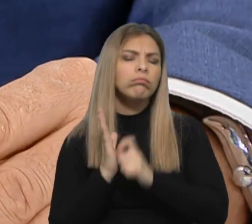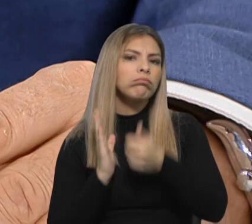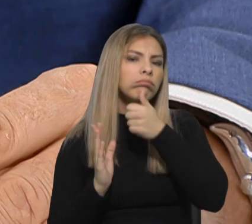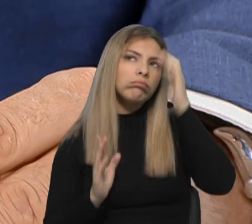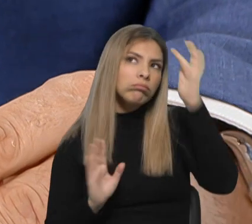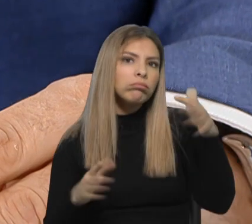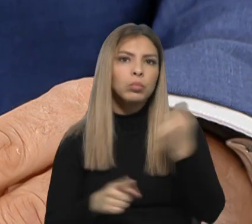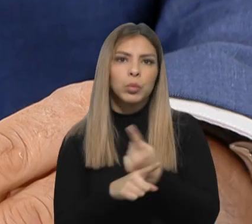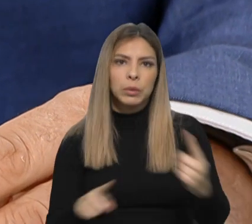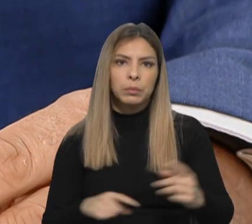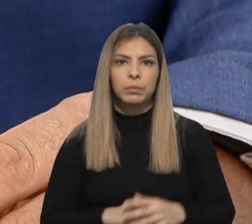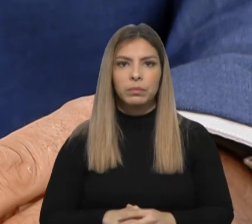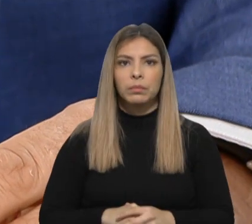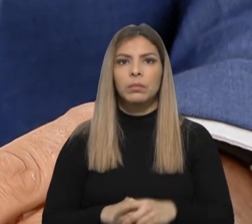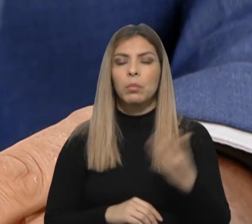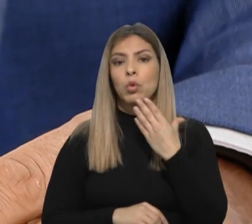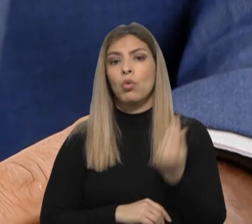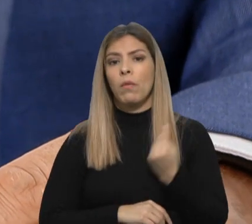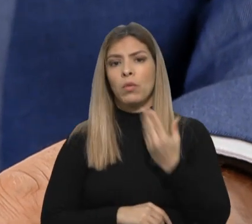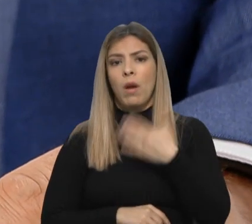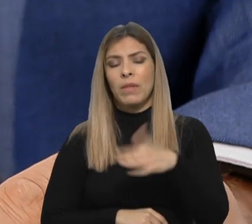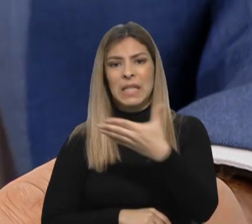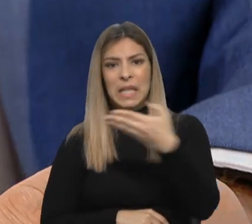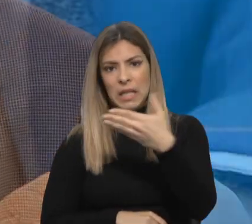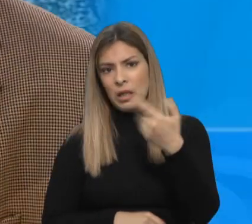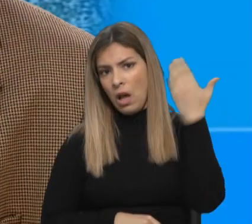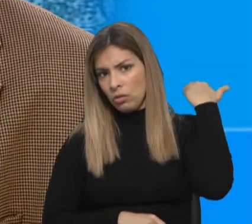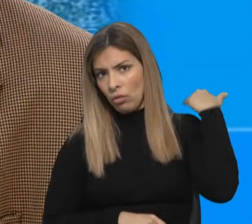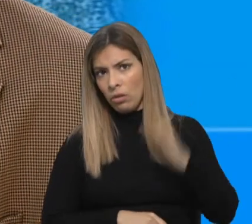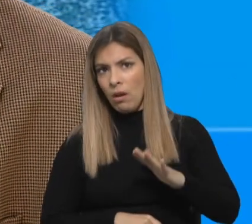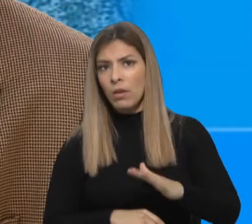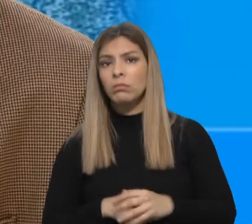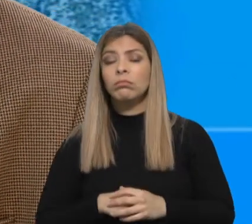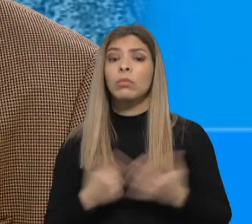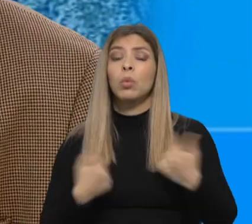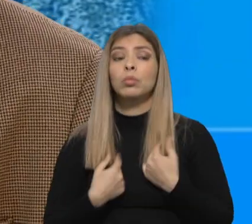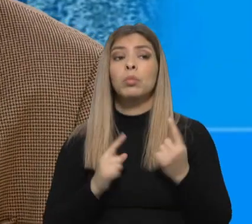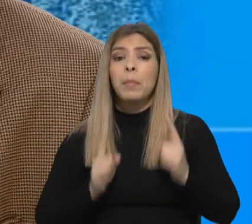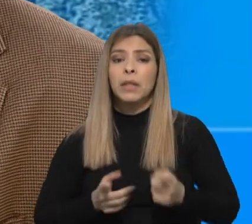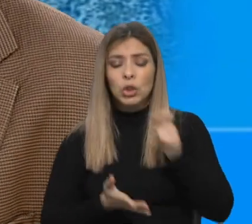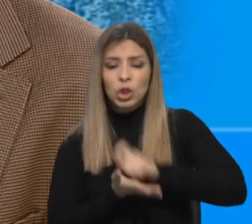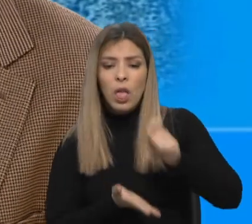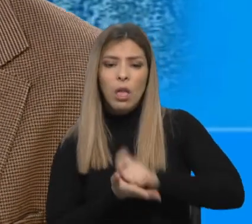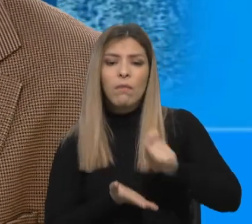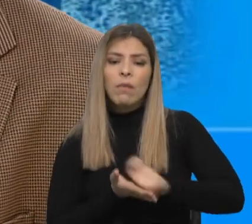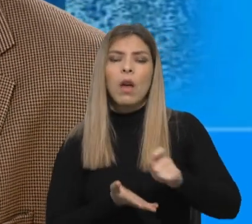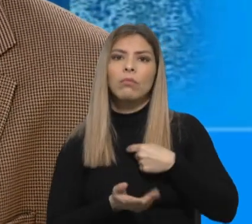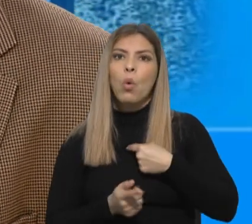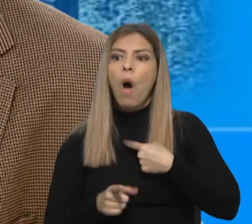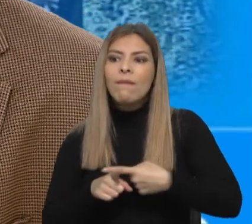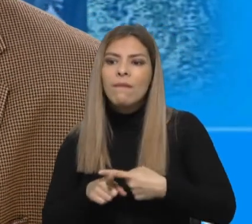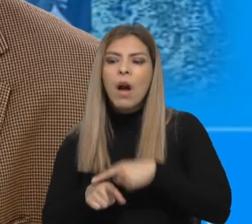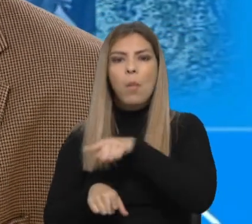comecei a escrever este livro muito novo, com 17 anos, e na altura comecei precisamente porque tinha um interesse pela